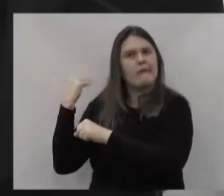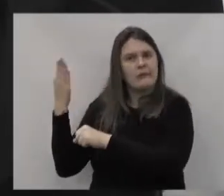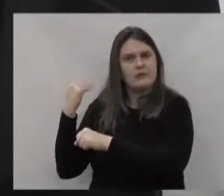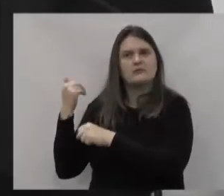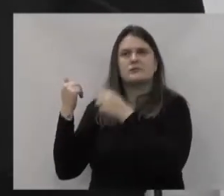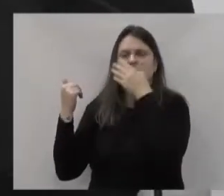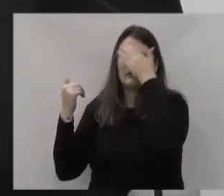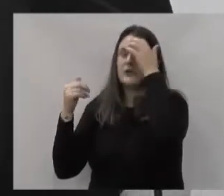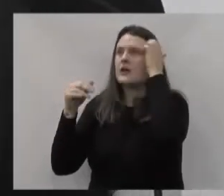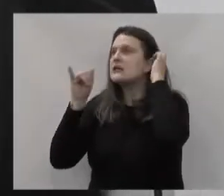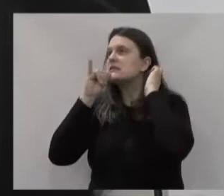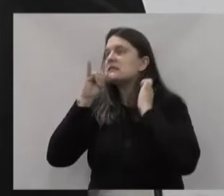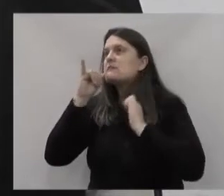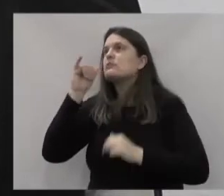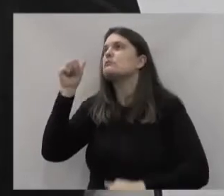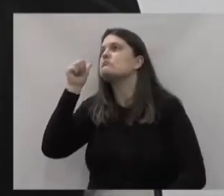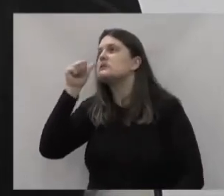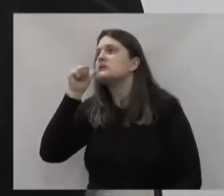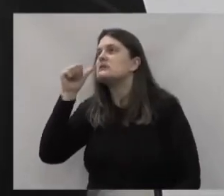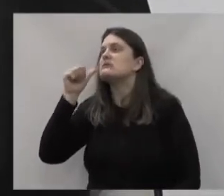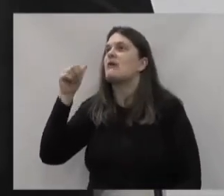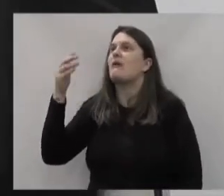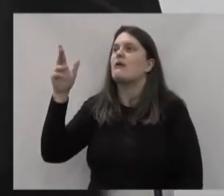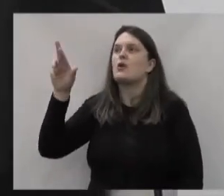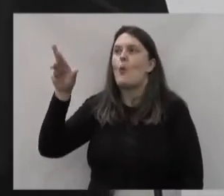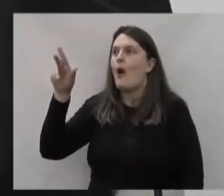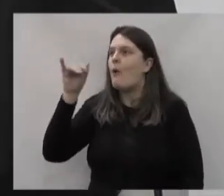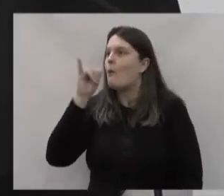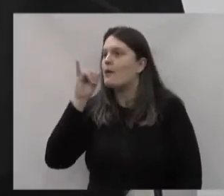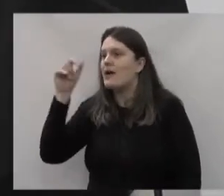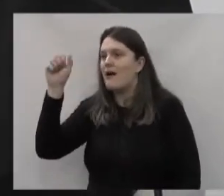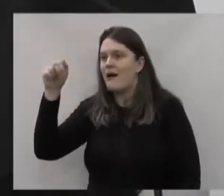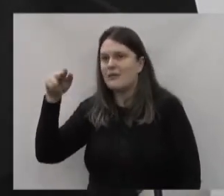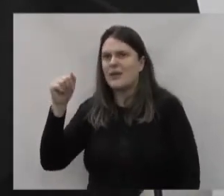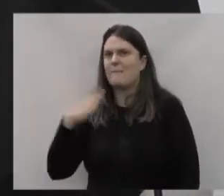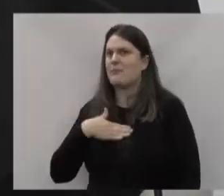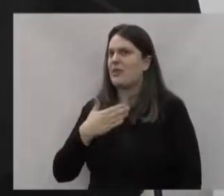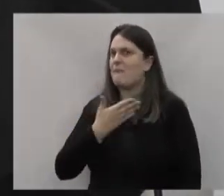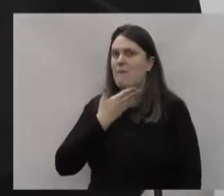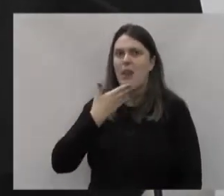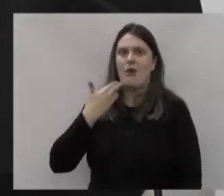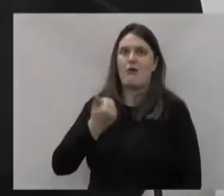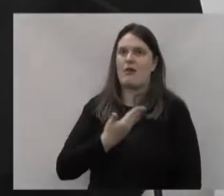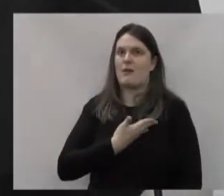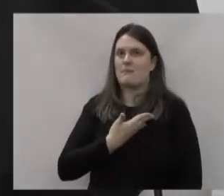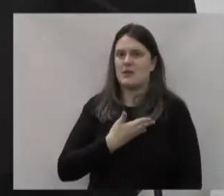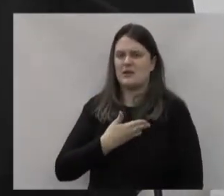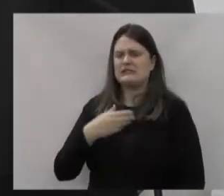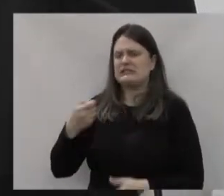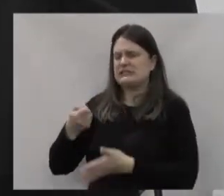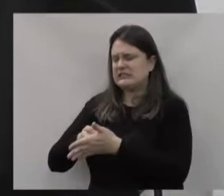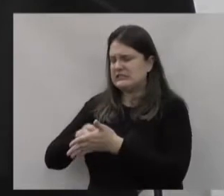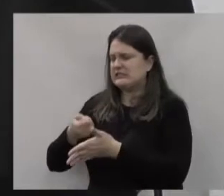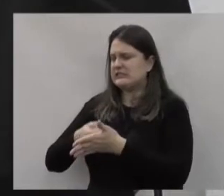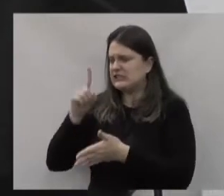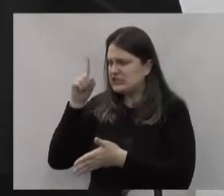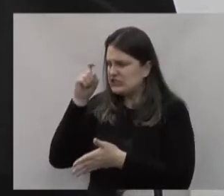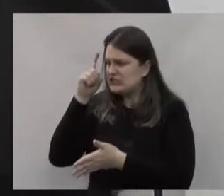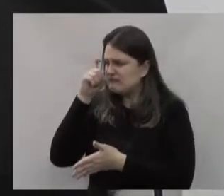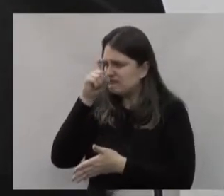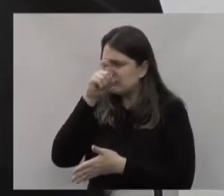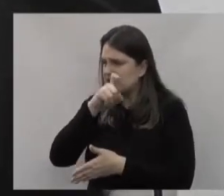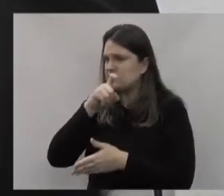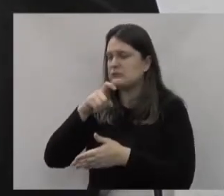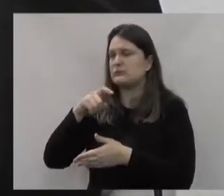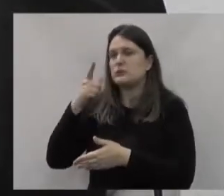Jô, conheci uma Ana profundamente, minha melhor amiga, e foi uma batalha para poder tirar o agressor de dentro da casa